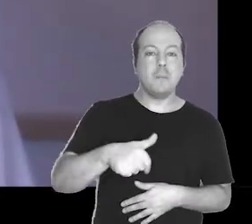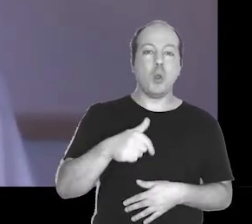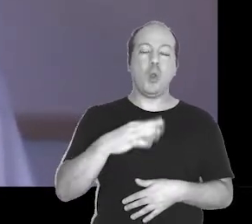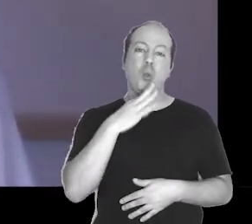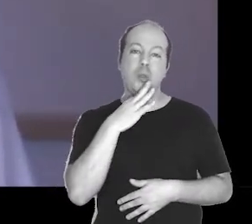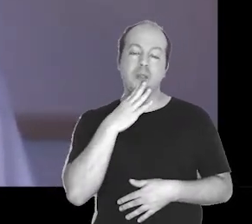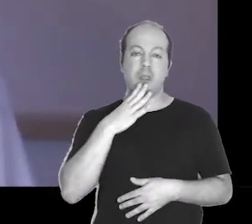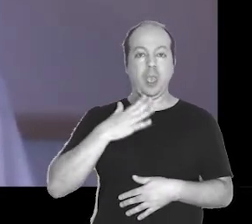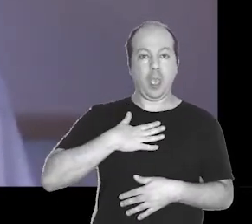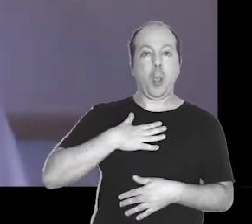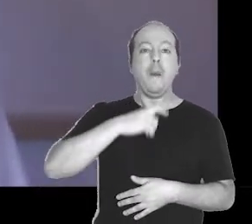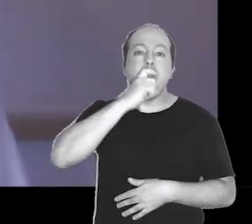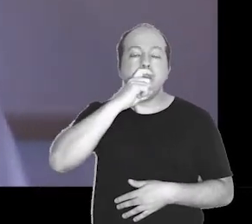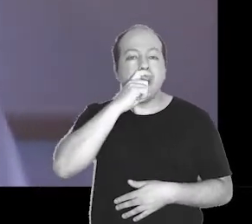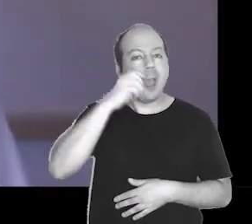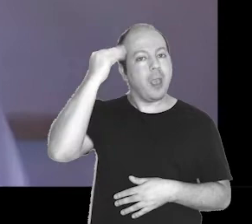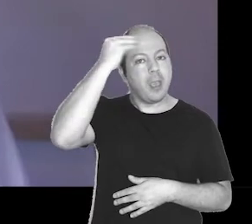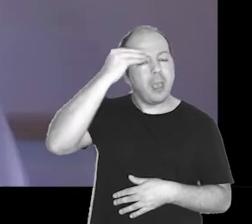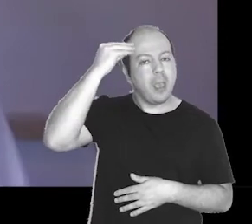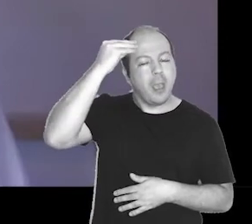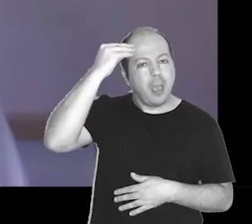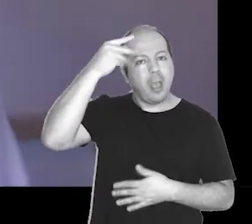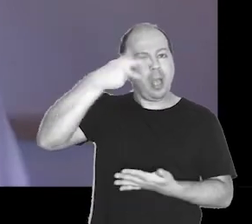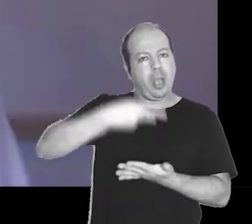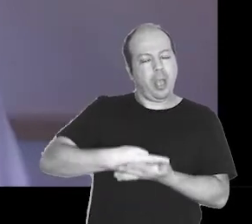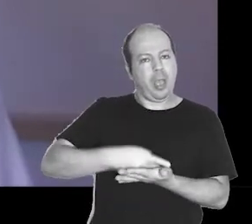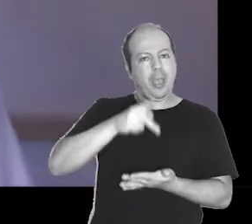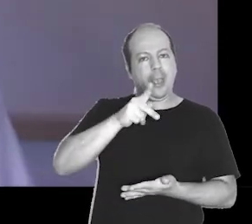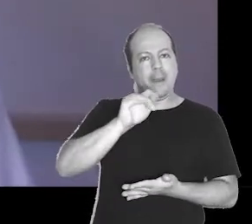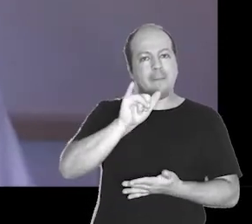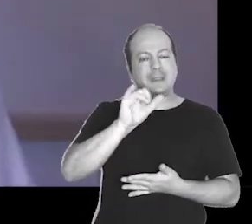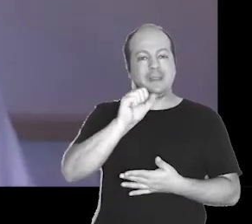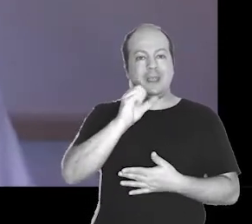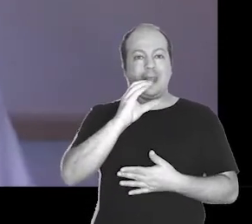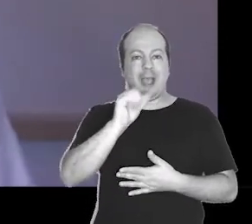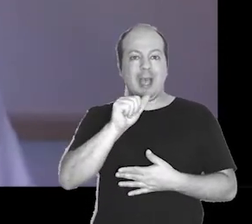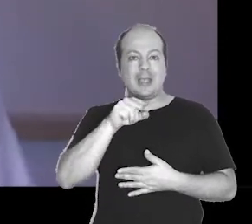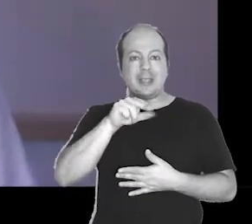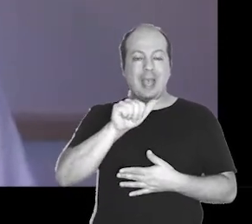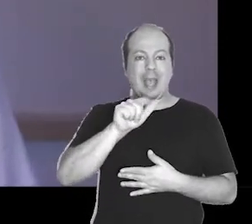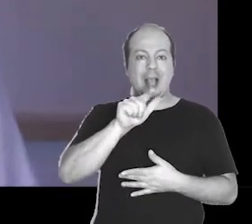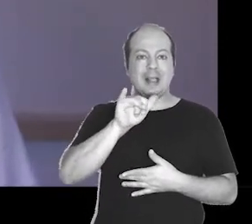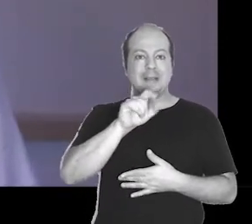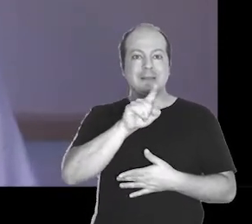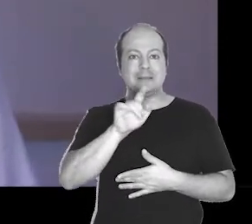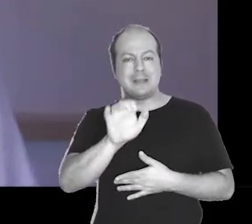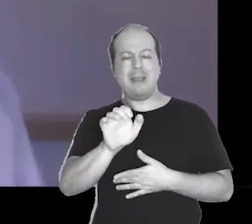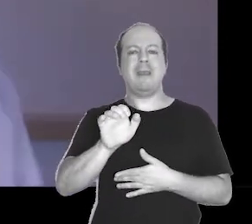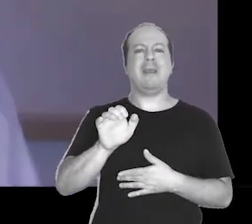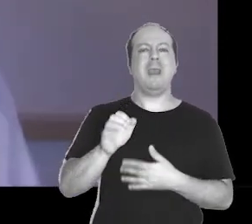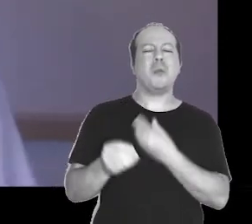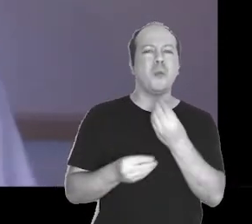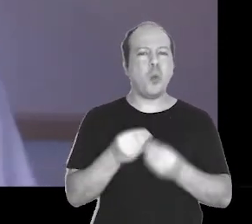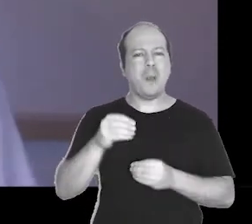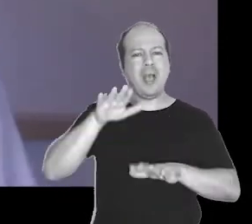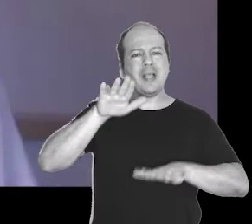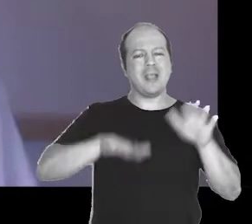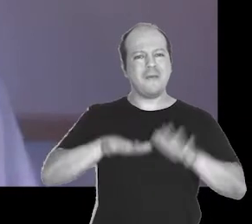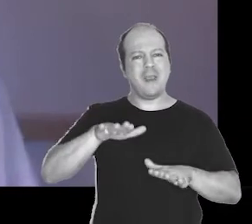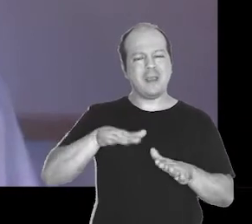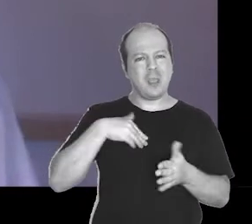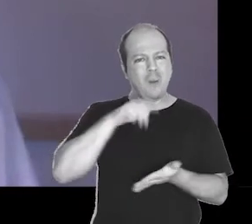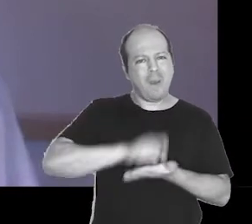da psicanálise. Talvez este ensaio seja a única pintura de que